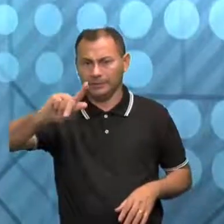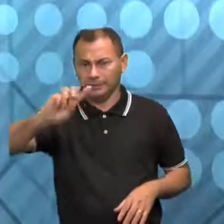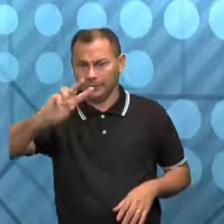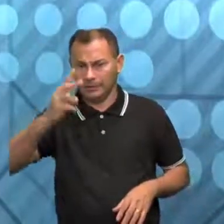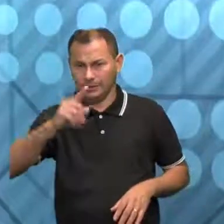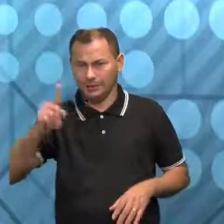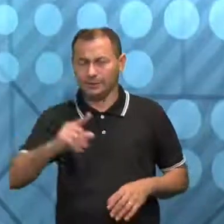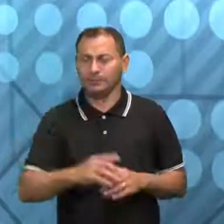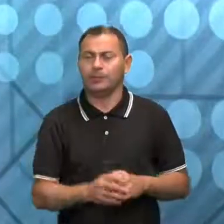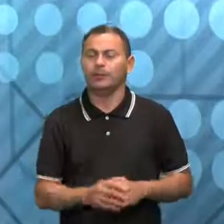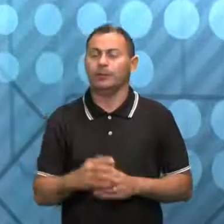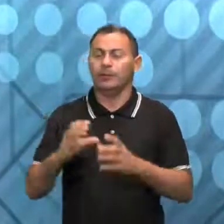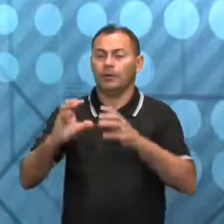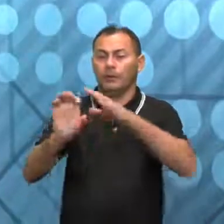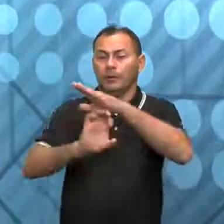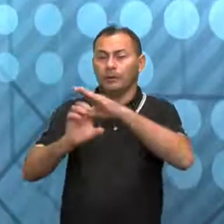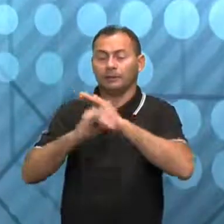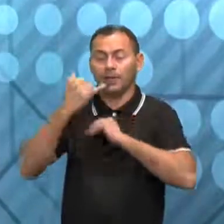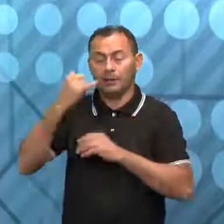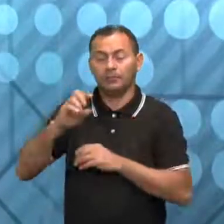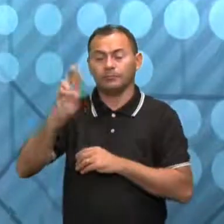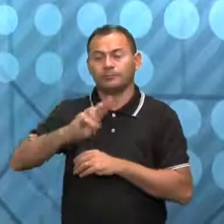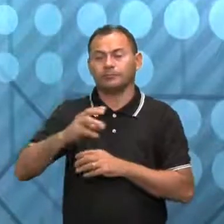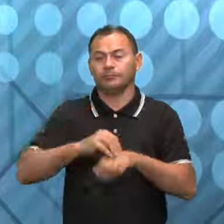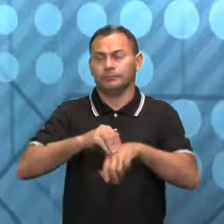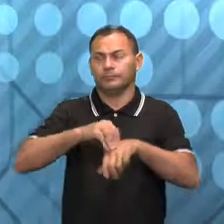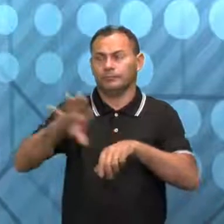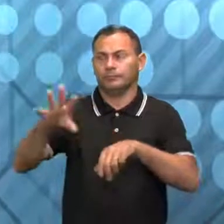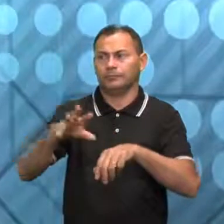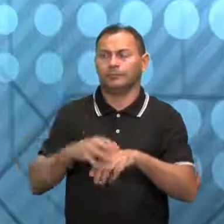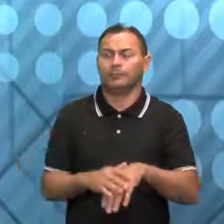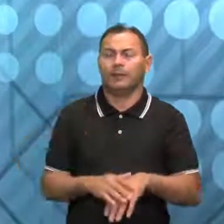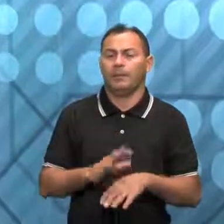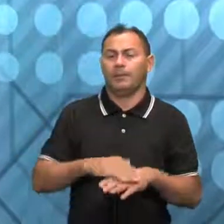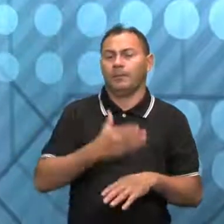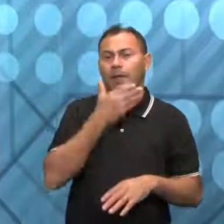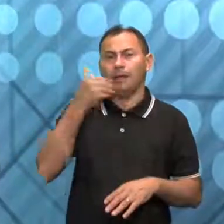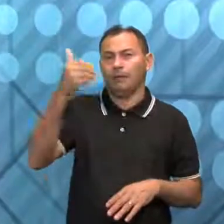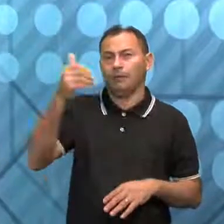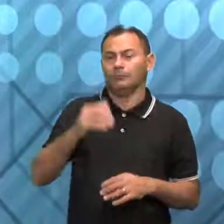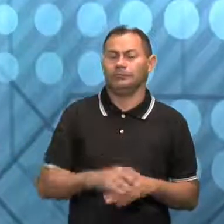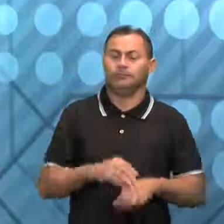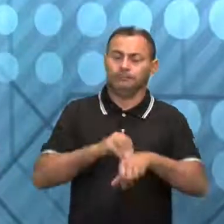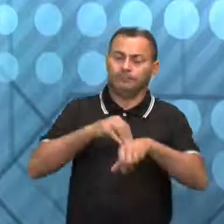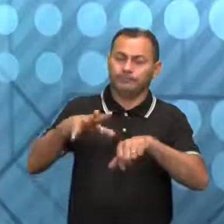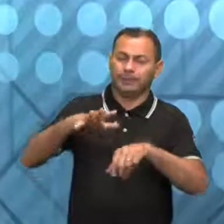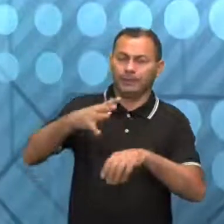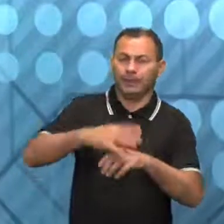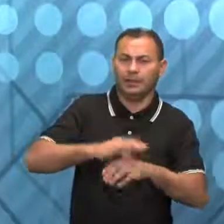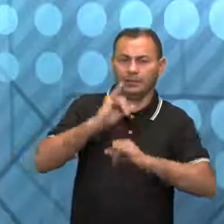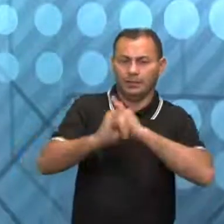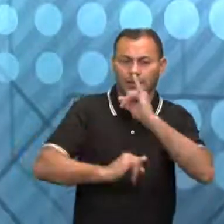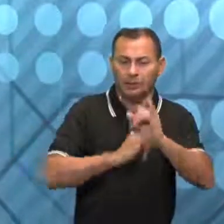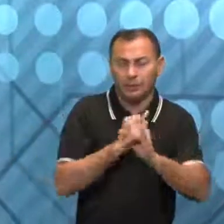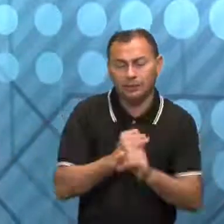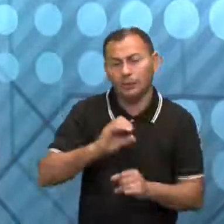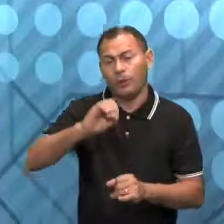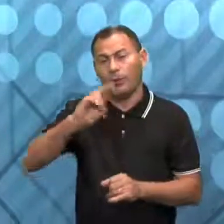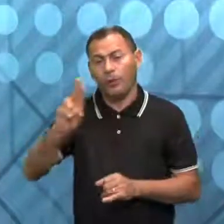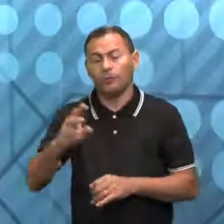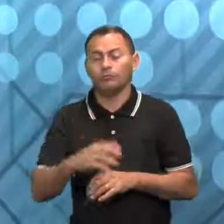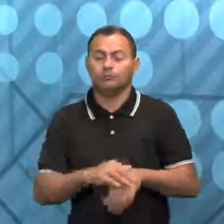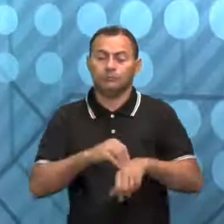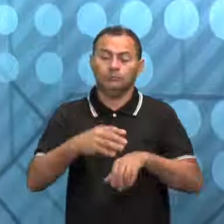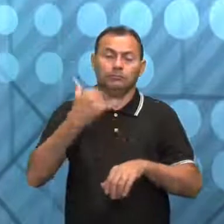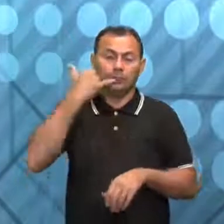uma operadora de celular e vai utilizar para uma transmissão mais eficiente, uma transmissão às vezes de internet ou até